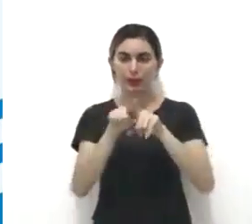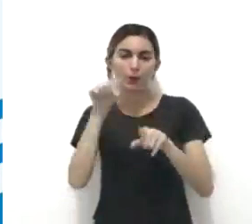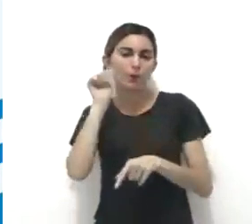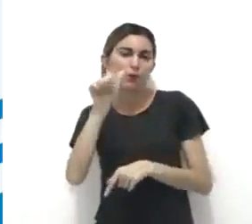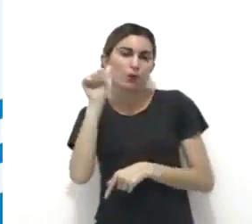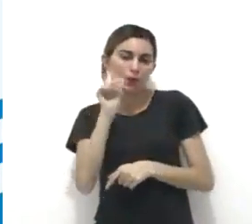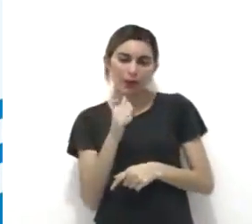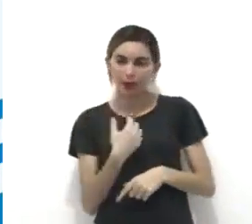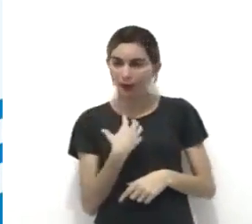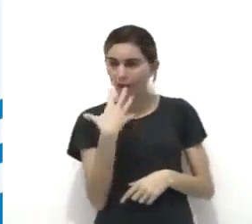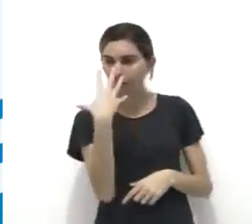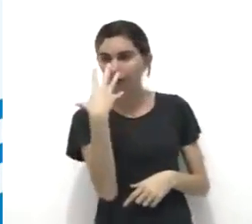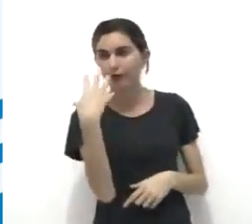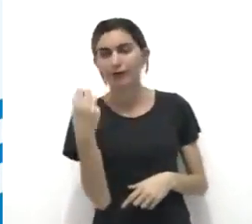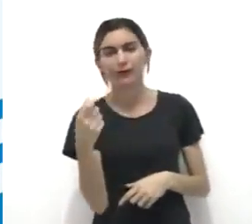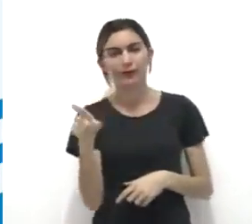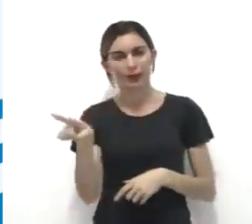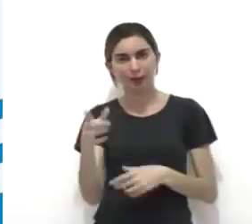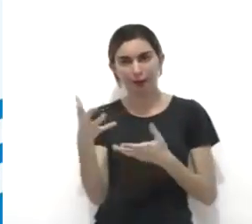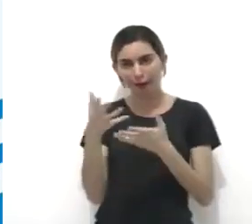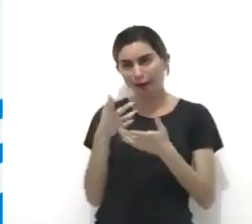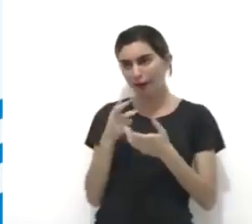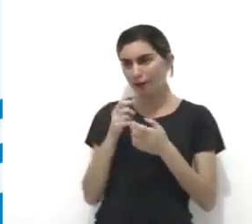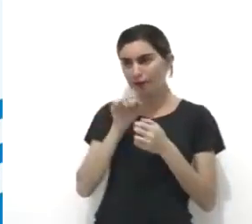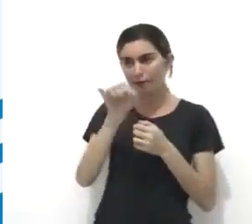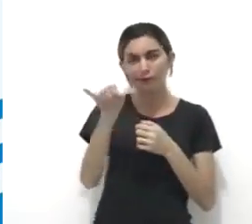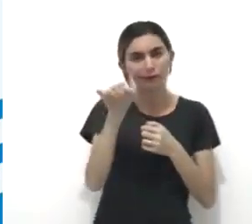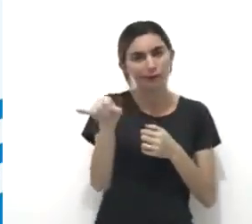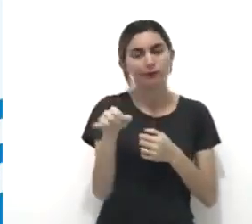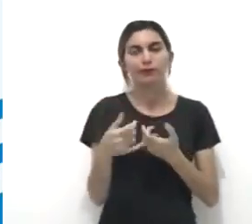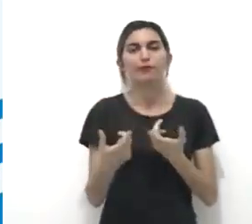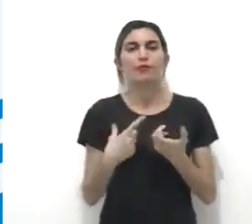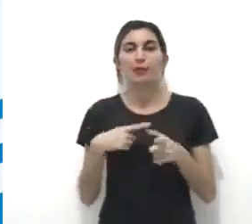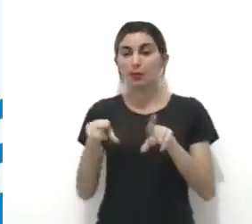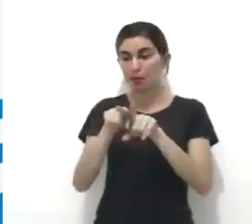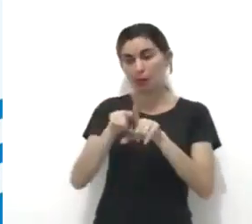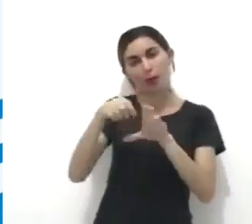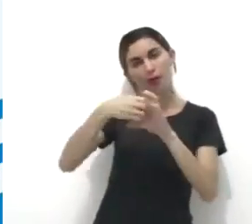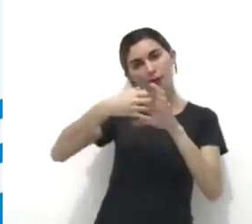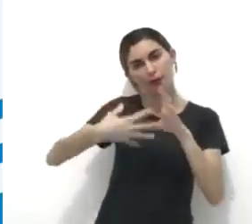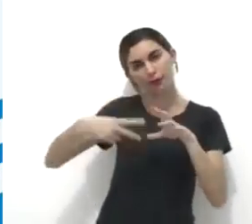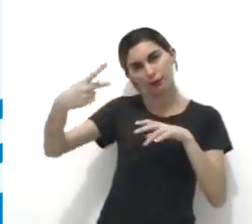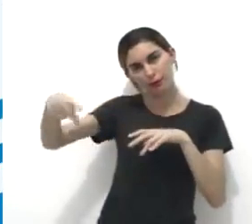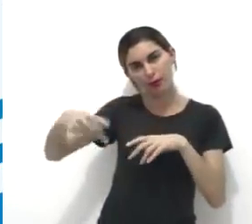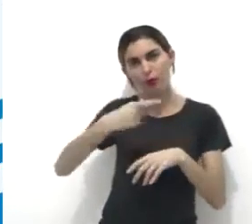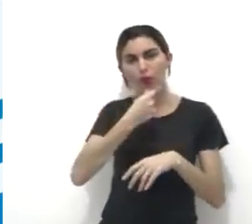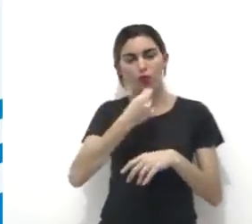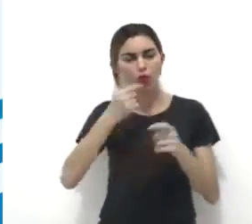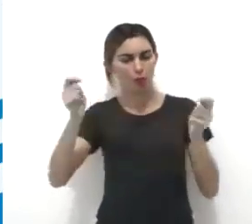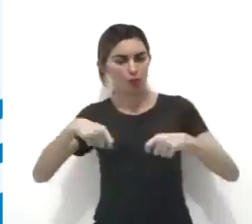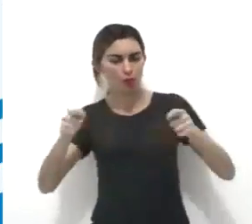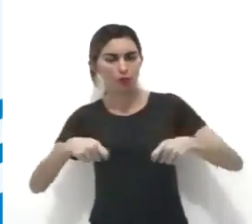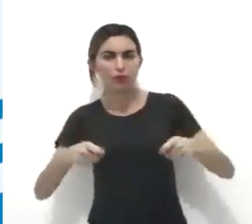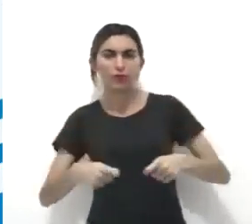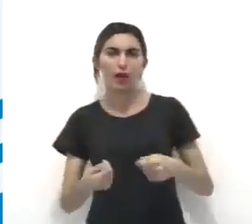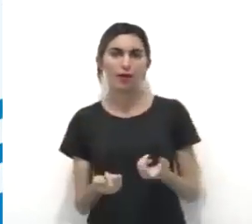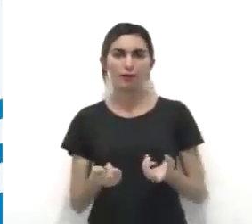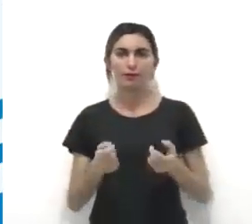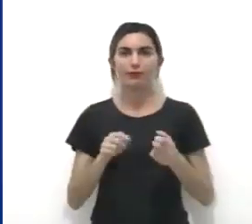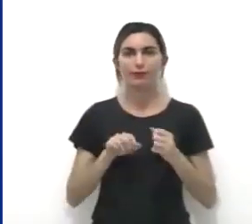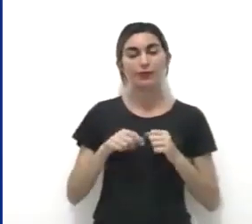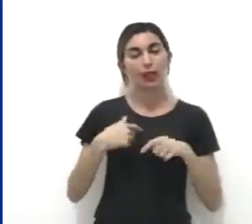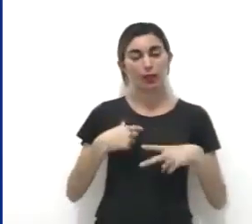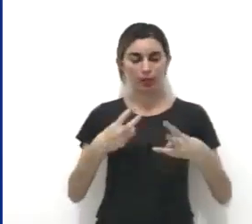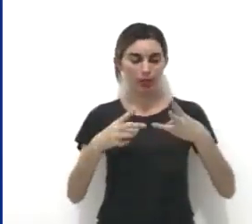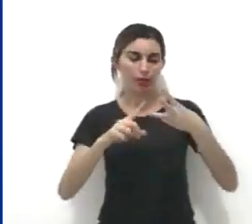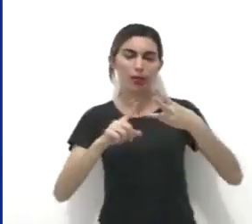mulher tentando seduzi-lo, ele também vai mostrar as suas características de um homem que possa ser